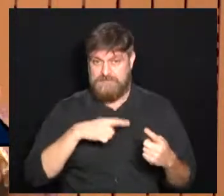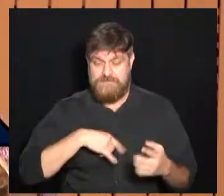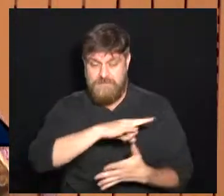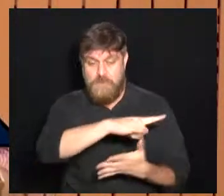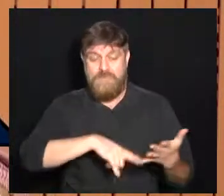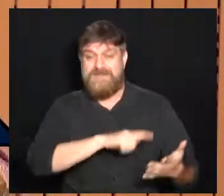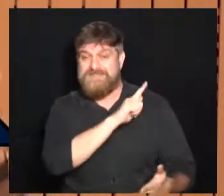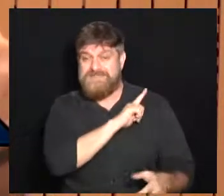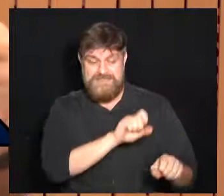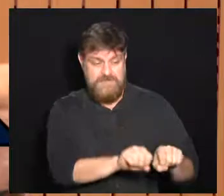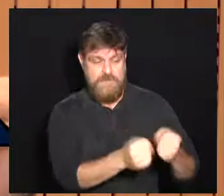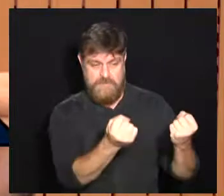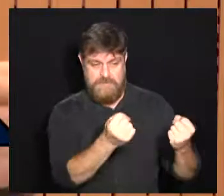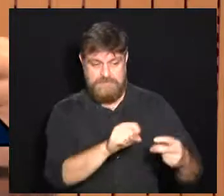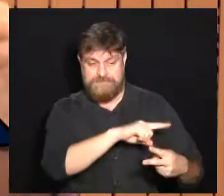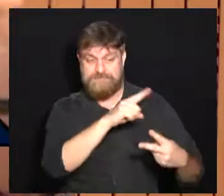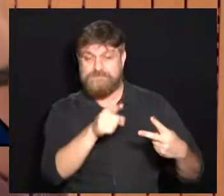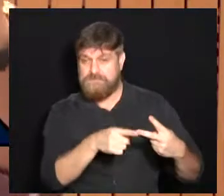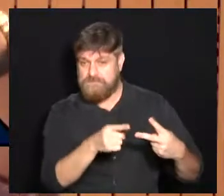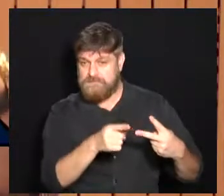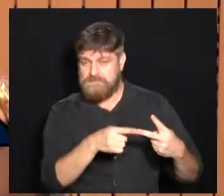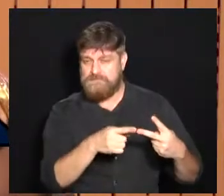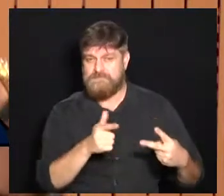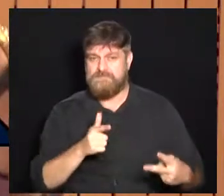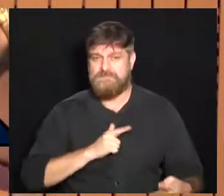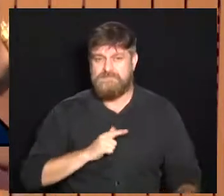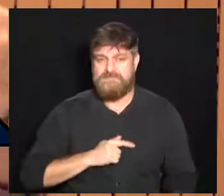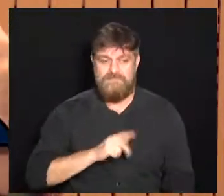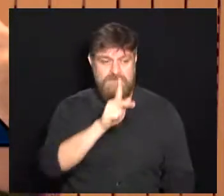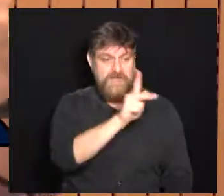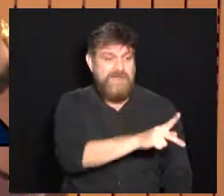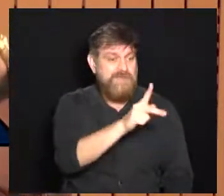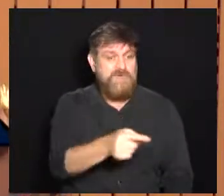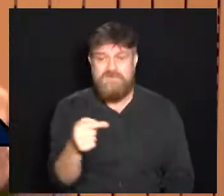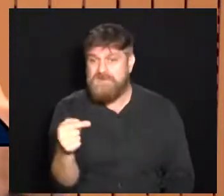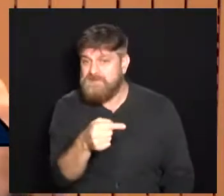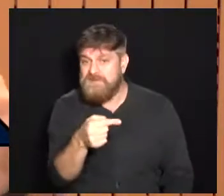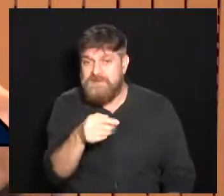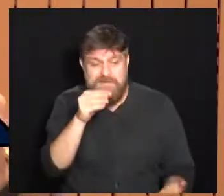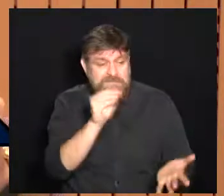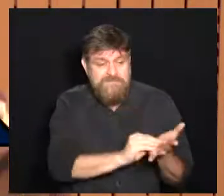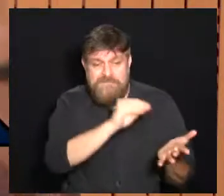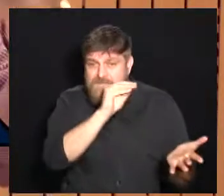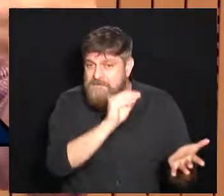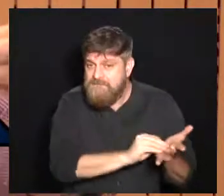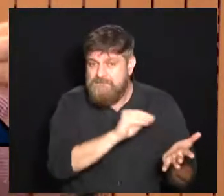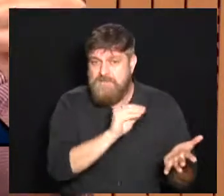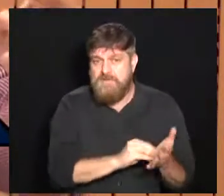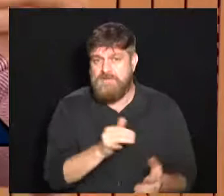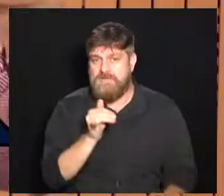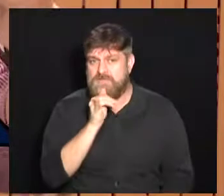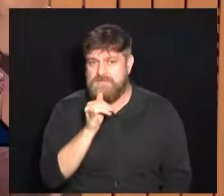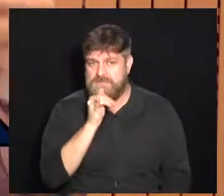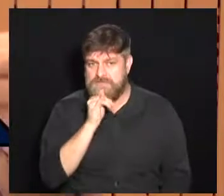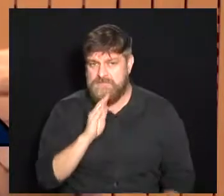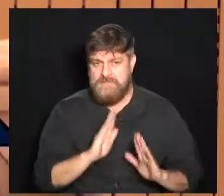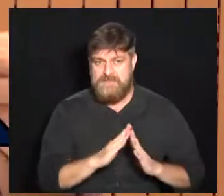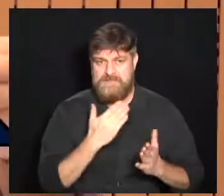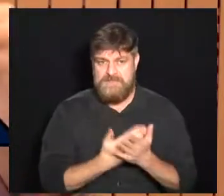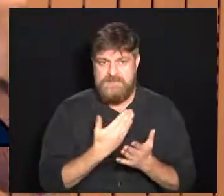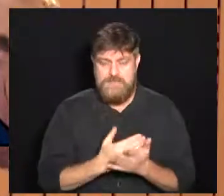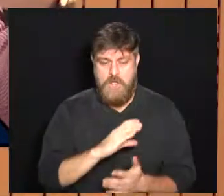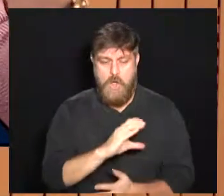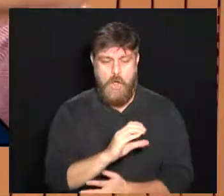de gestão. Segundo problema, déficit de professores na rede. Por exemplo, a Escola Correia de